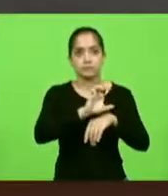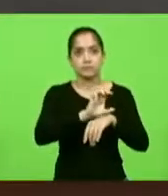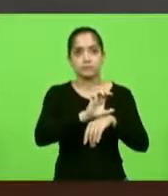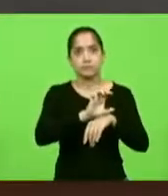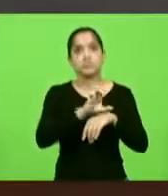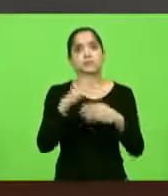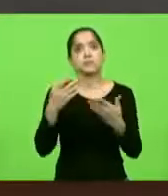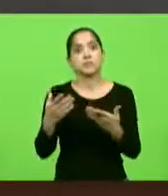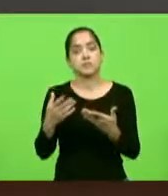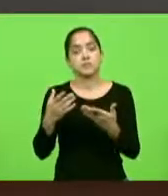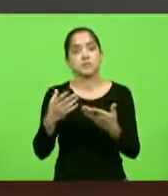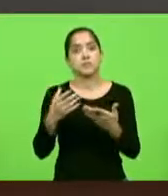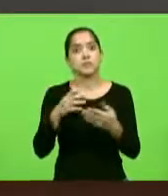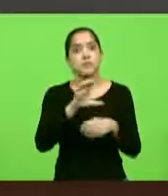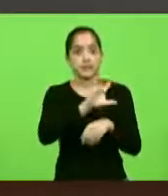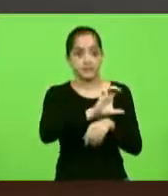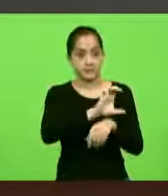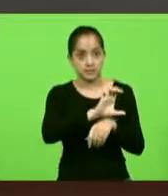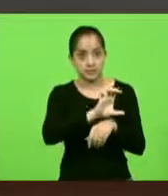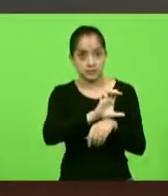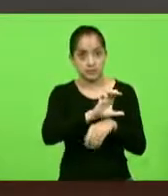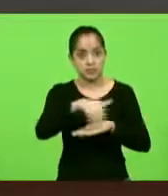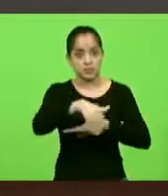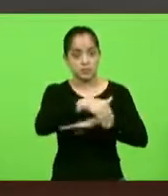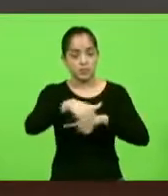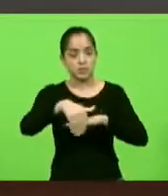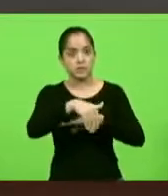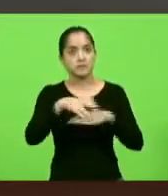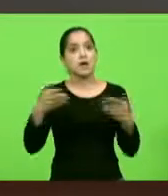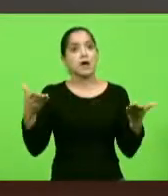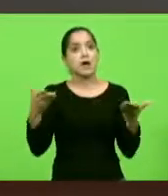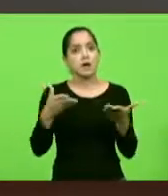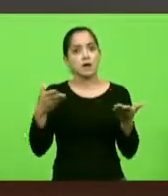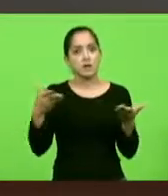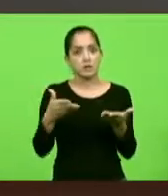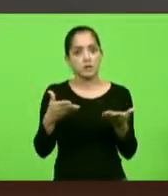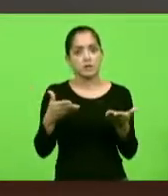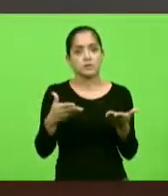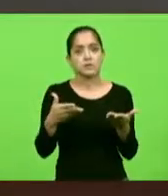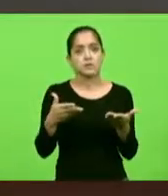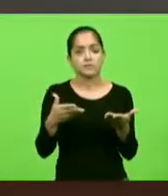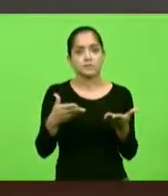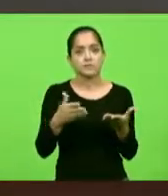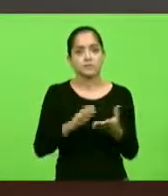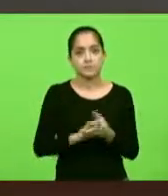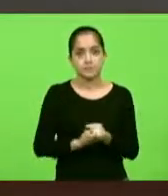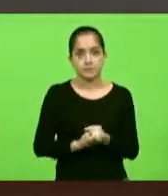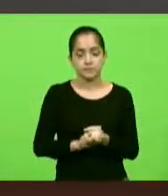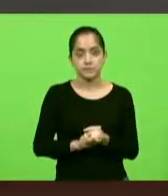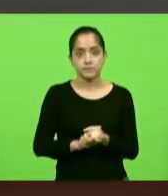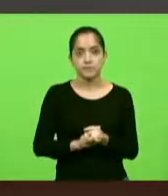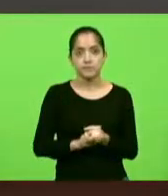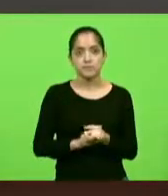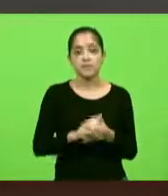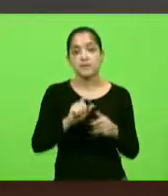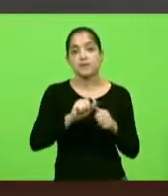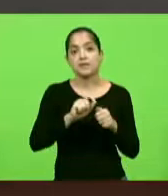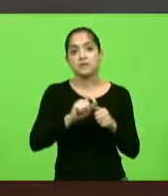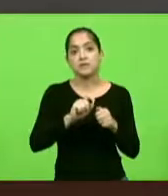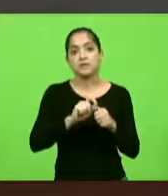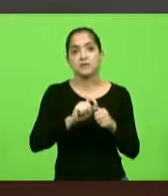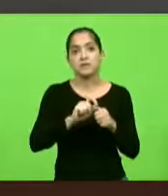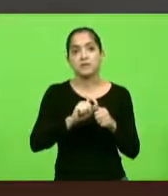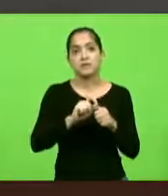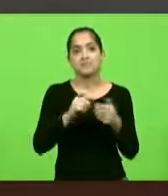rodovias estaduais, querer agora fazer esse negócio, para mim